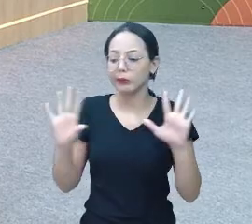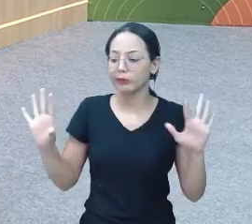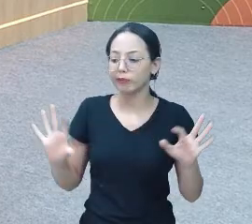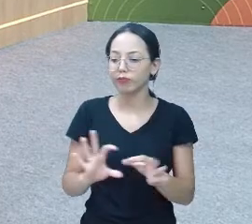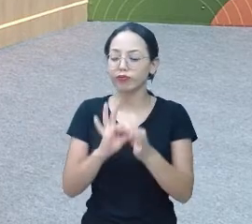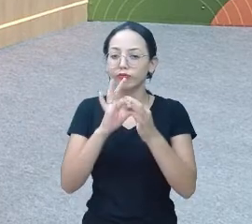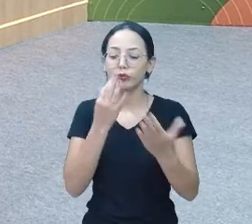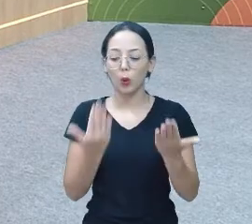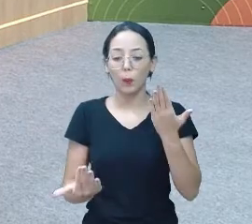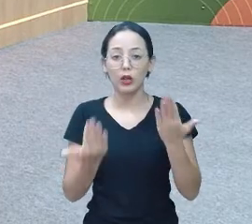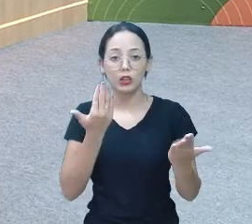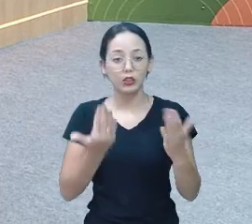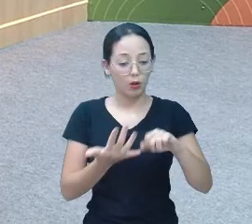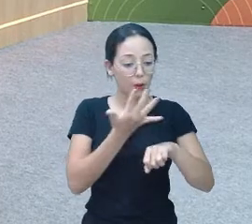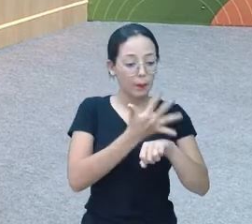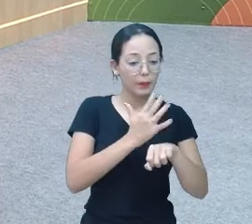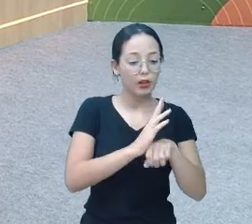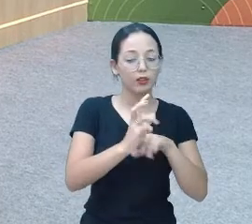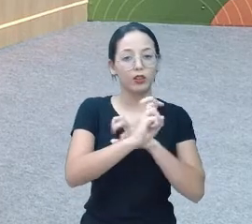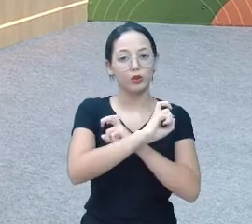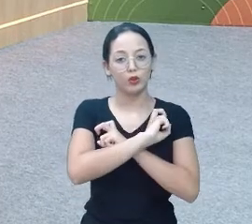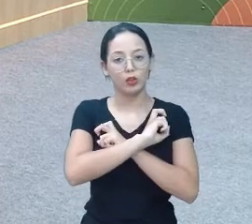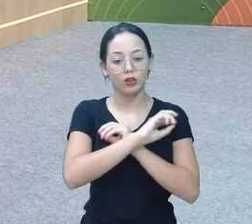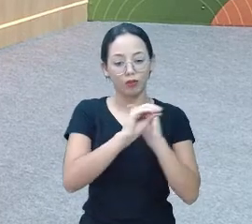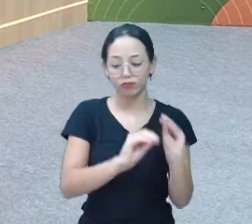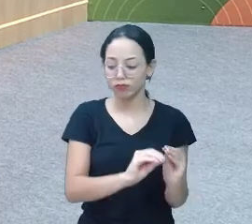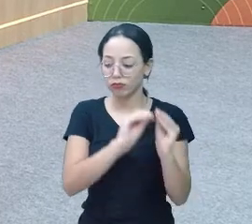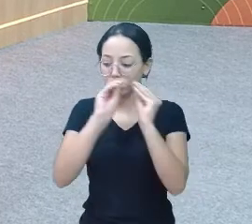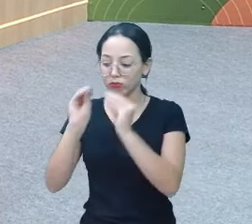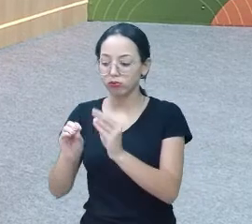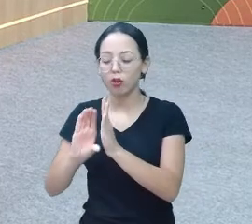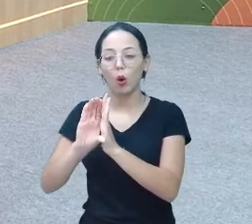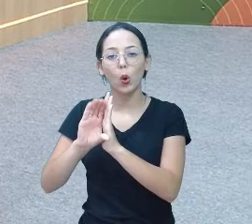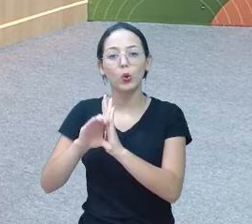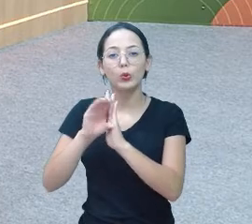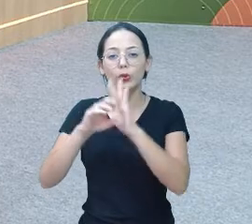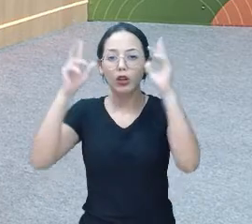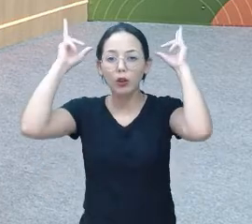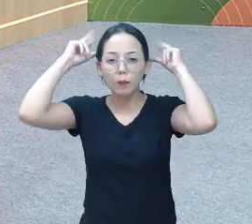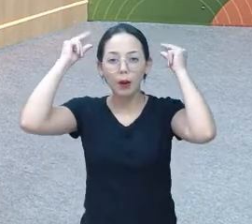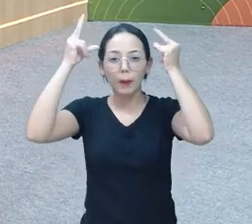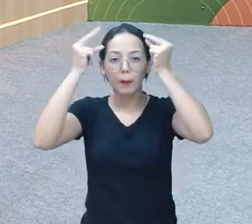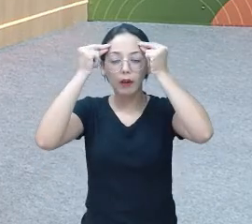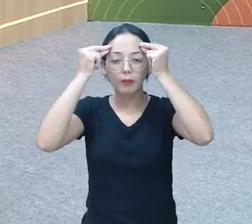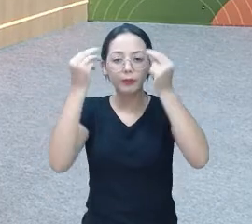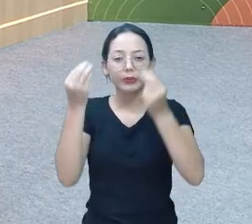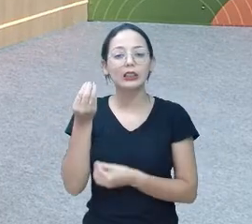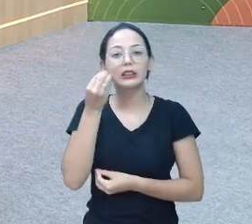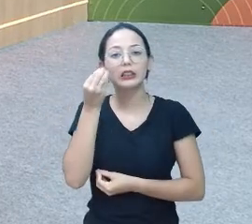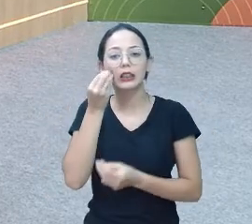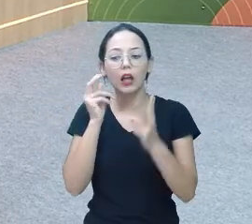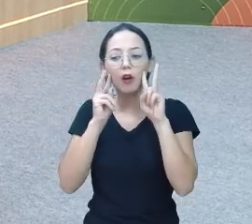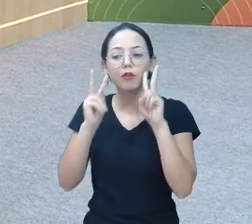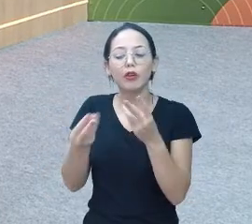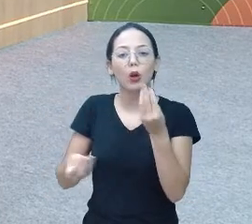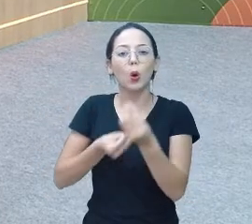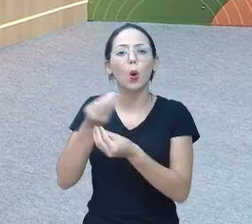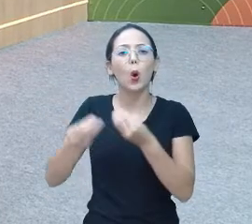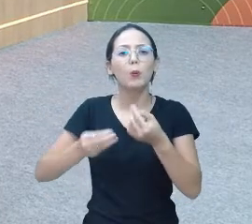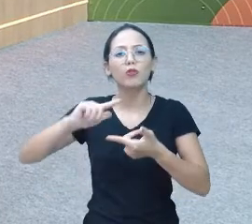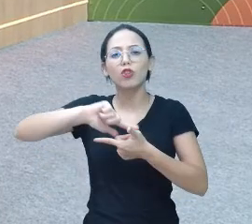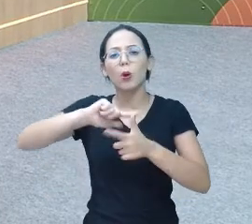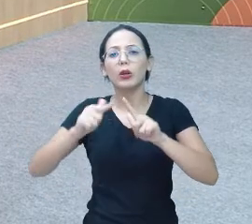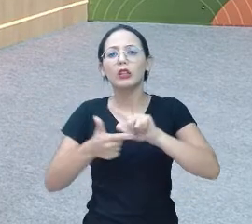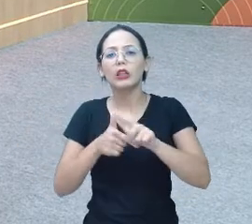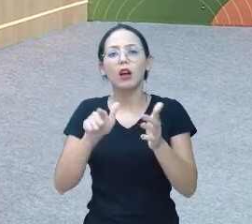a prática egípcia levou para esse conceito grego, e a gente vai tentar ver como é a geometria que está no teu caderno. É